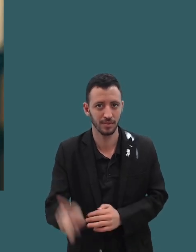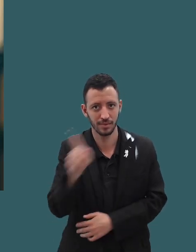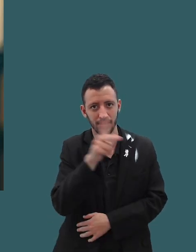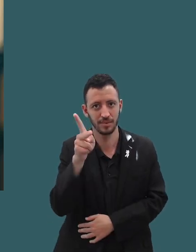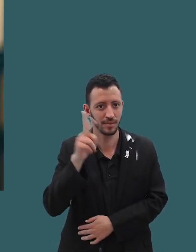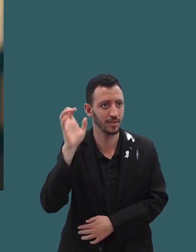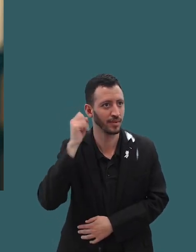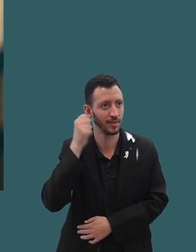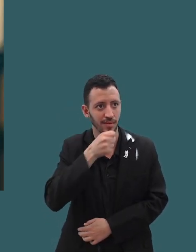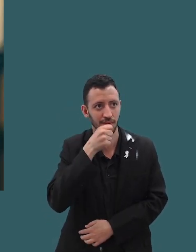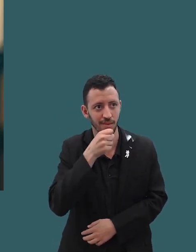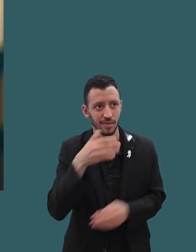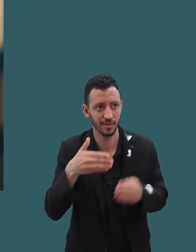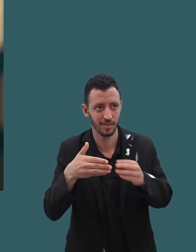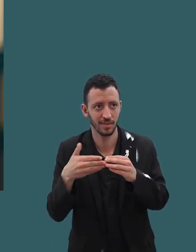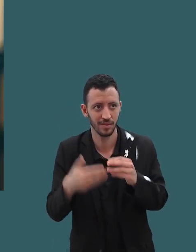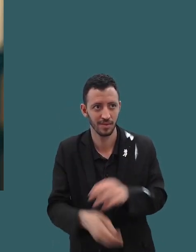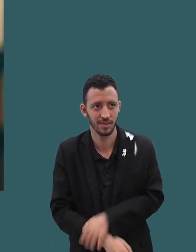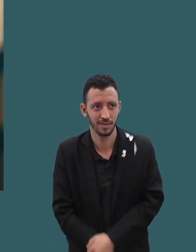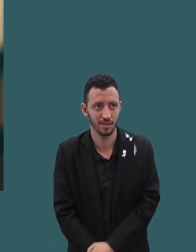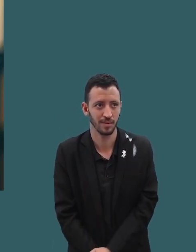Professor, usa o microfone, por favor.